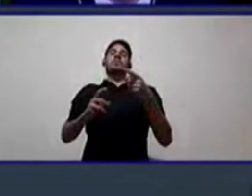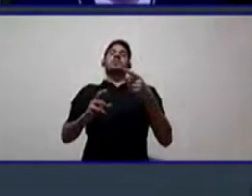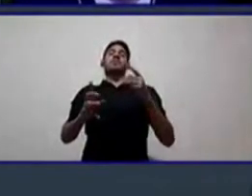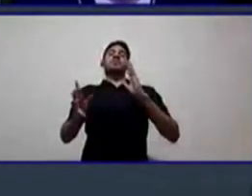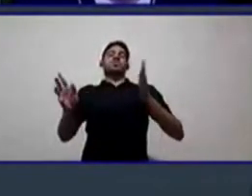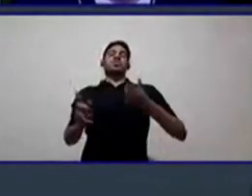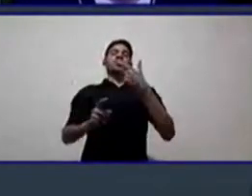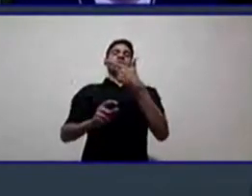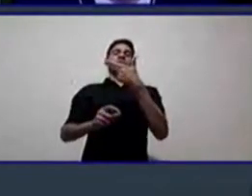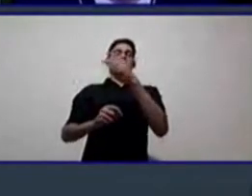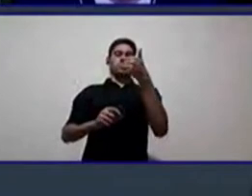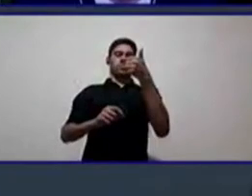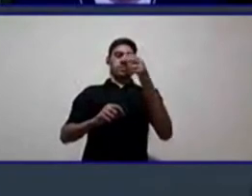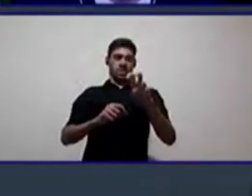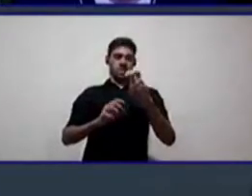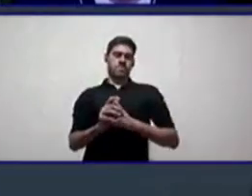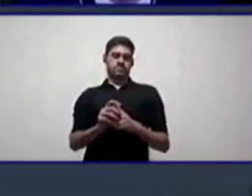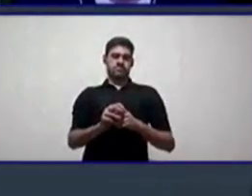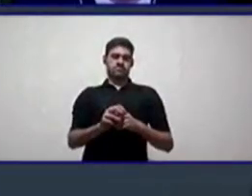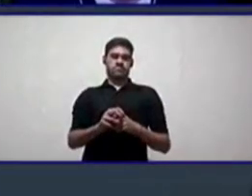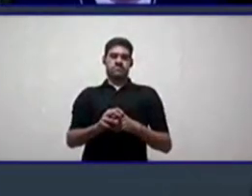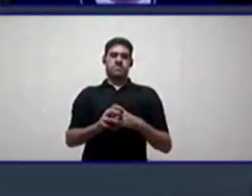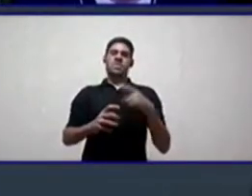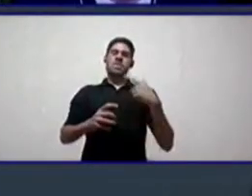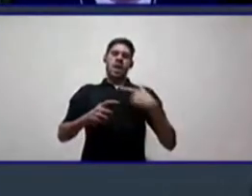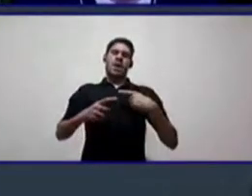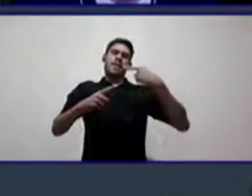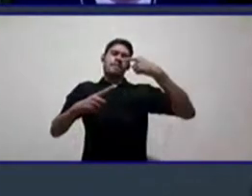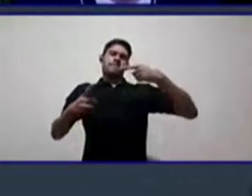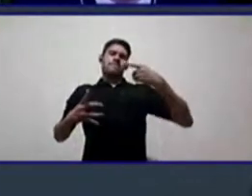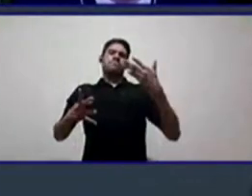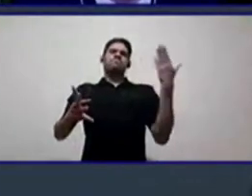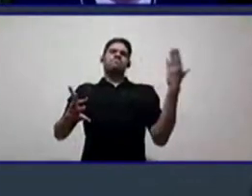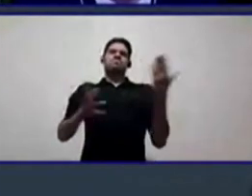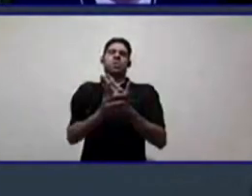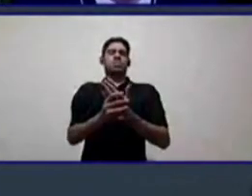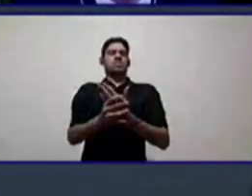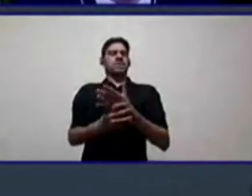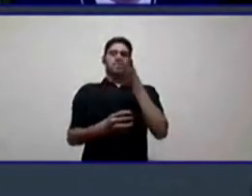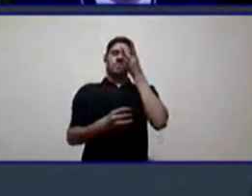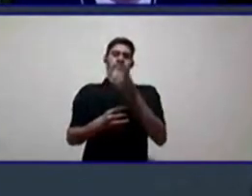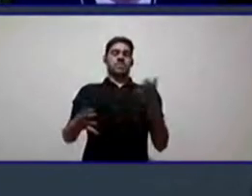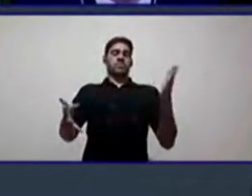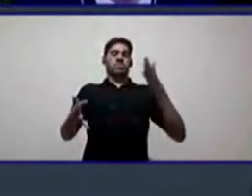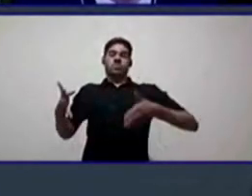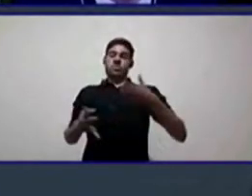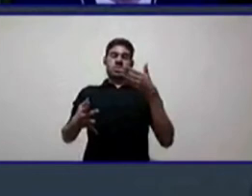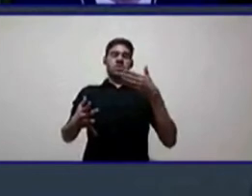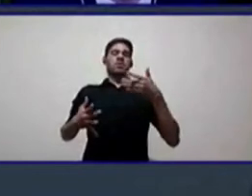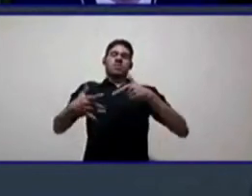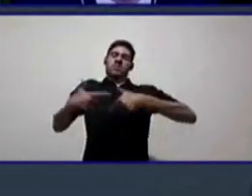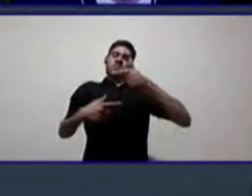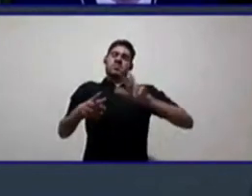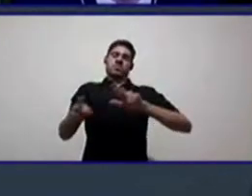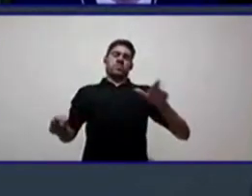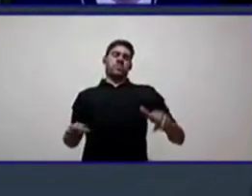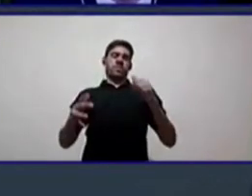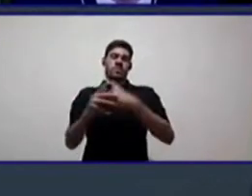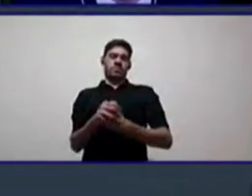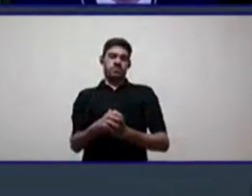2015, que tramitem em autos físicos, enquanto perdurar o regime diferenciado de trabalho. E era o caso, eram